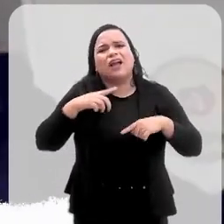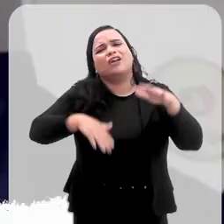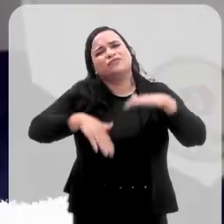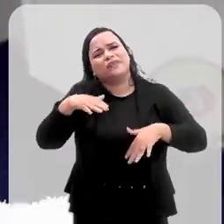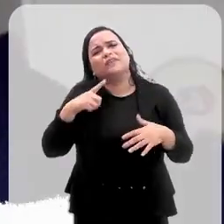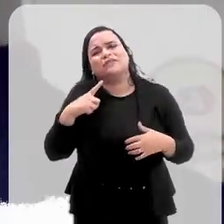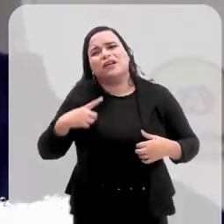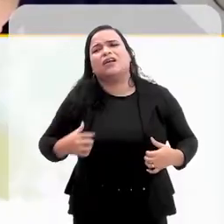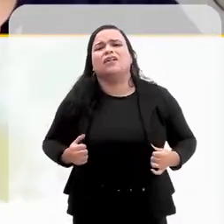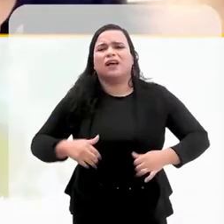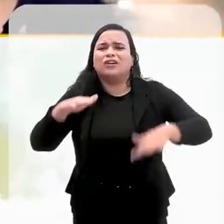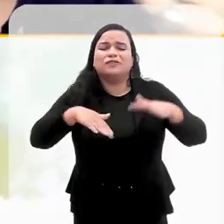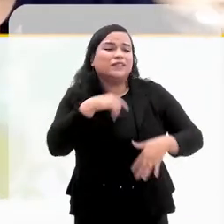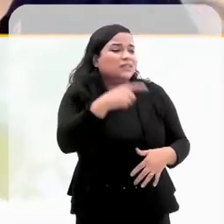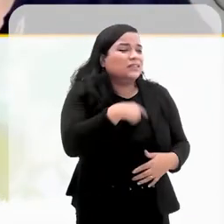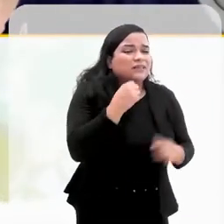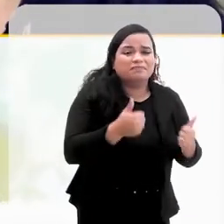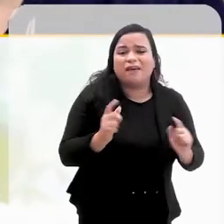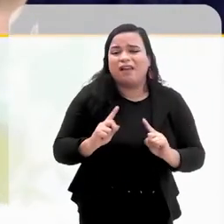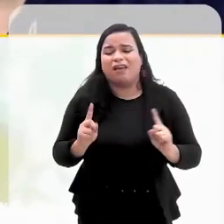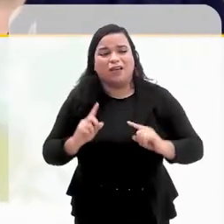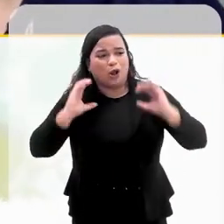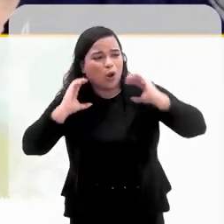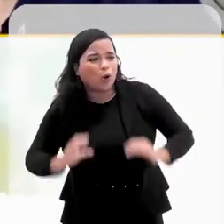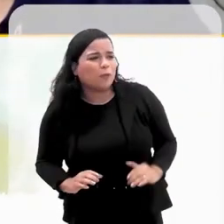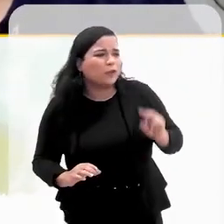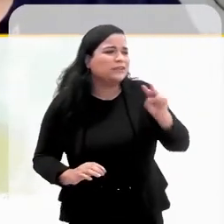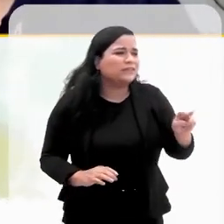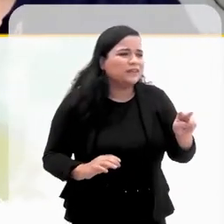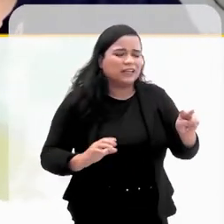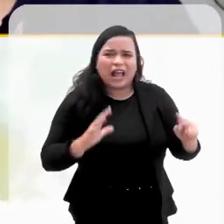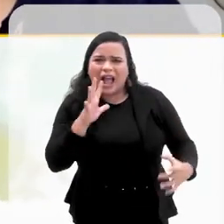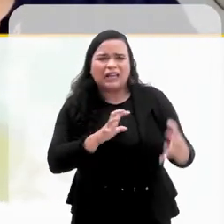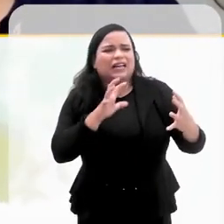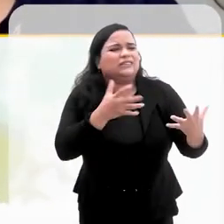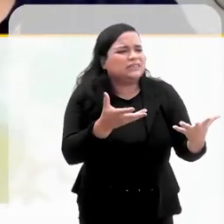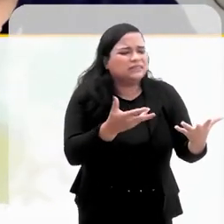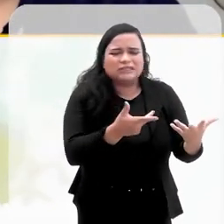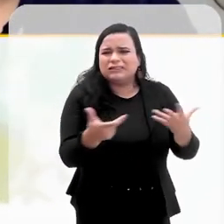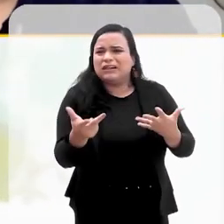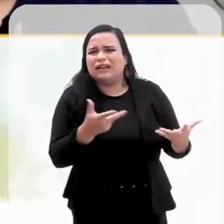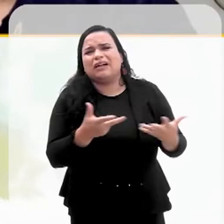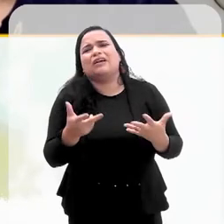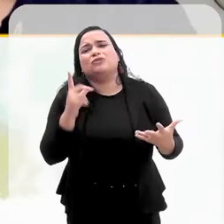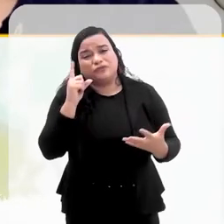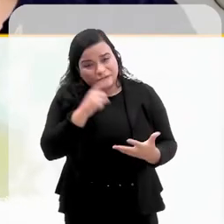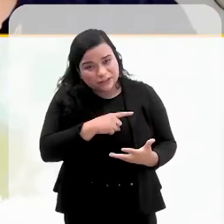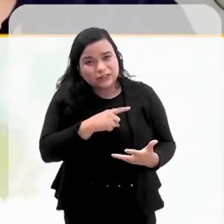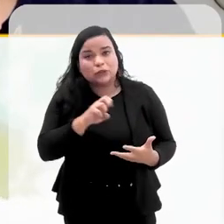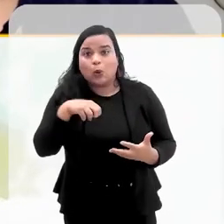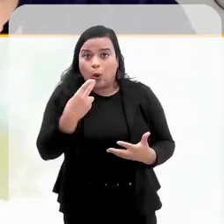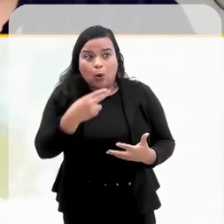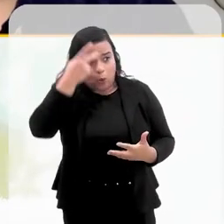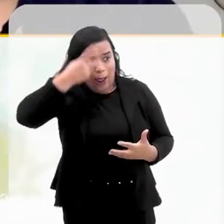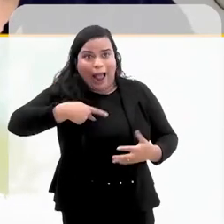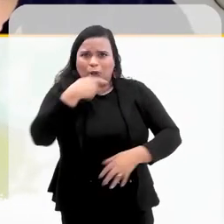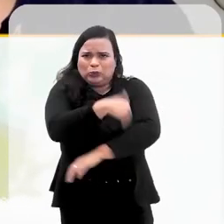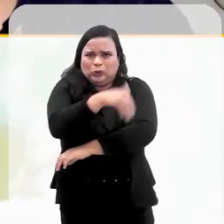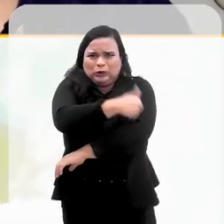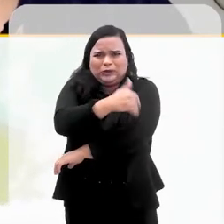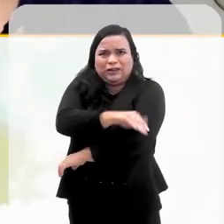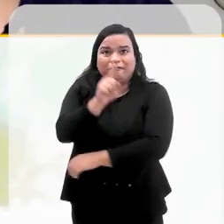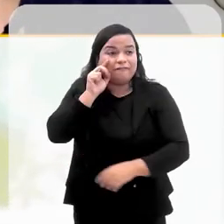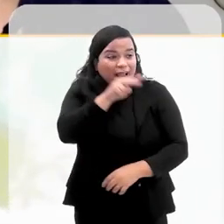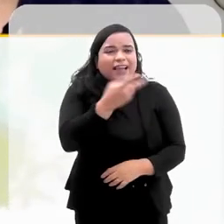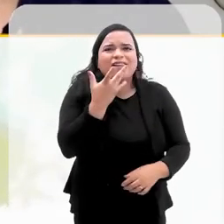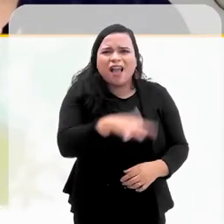de alguém, ou você vê uma criança se machucar, aquilo dói na gente também. Então, eu acredito que a gente precisa desse espaço para